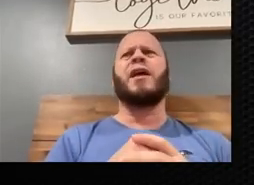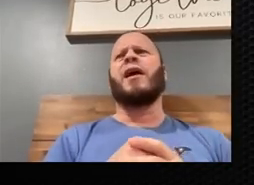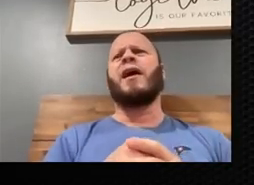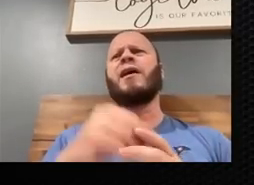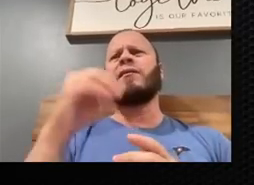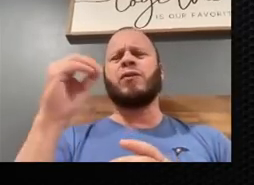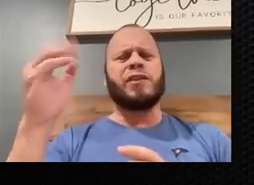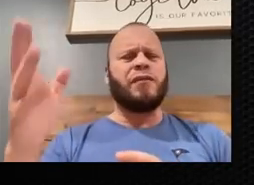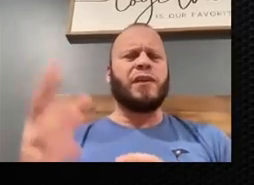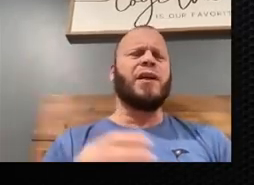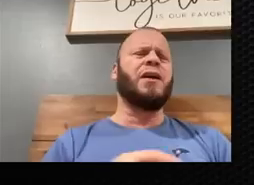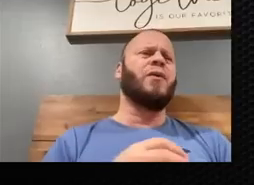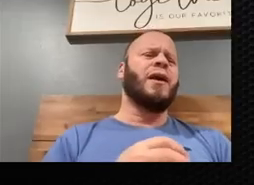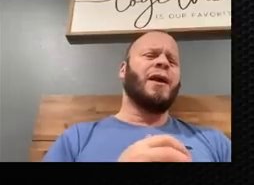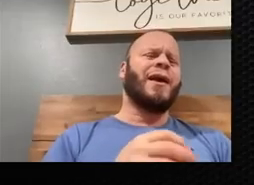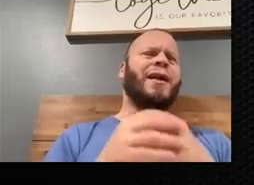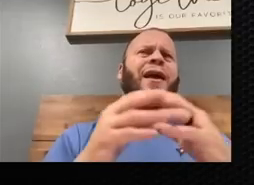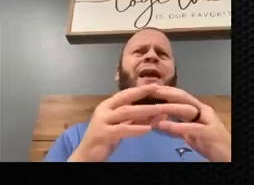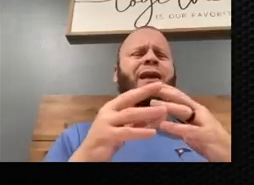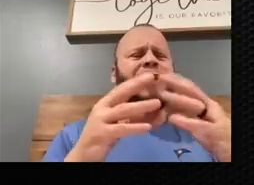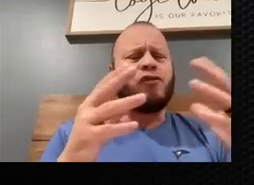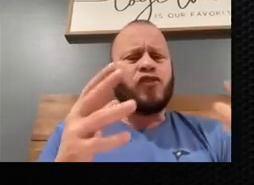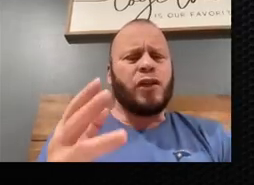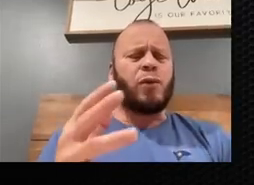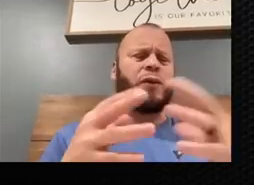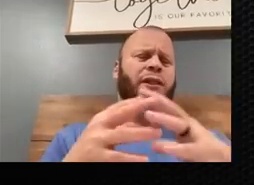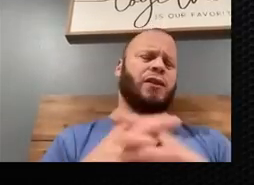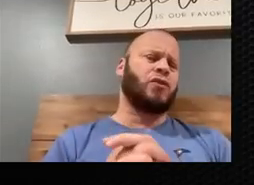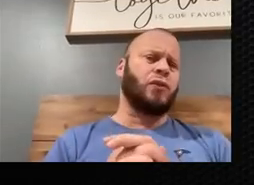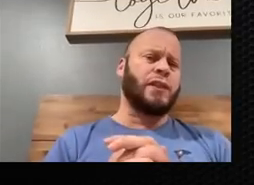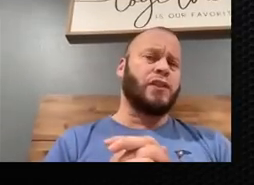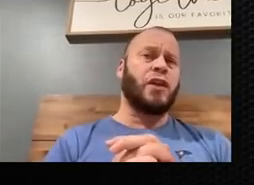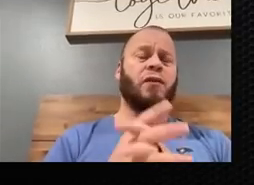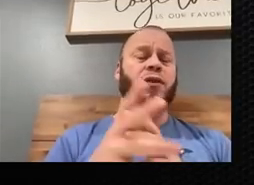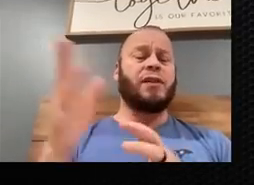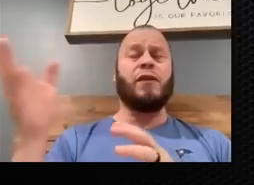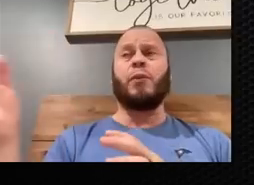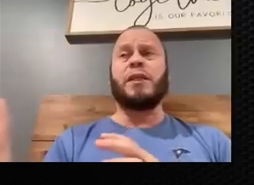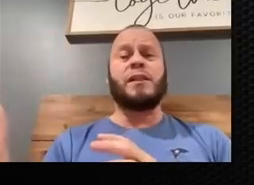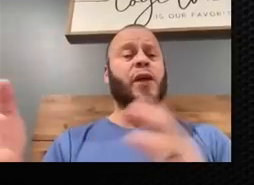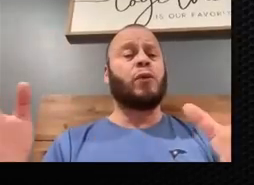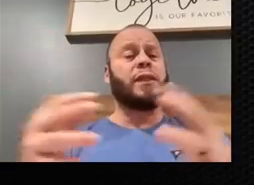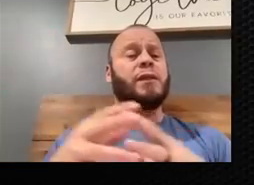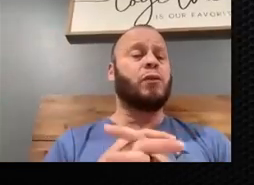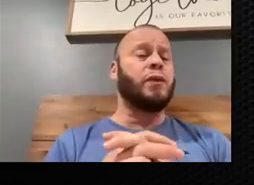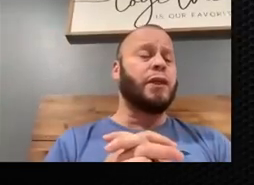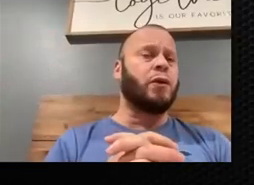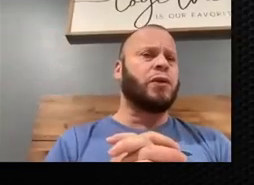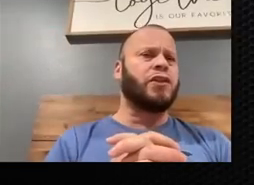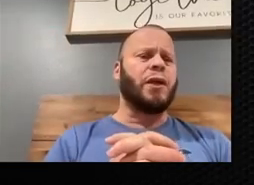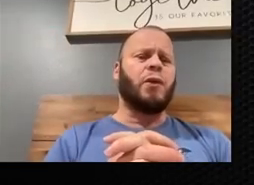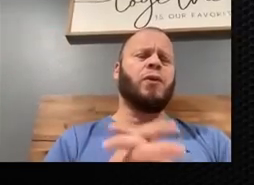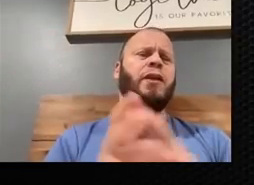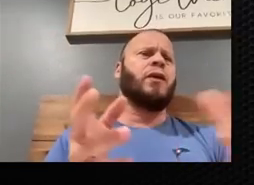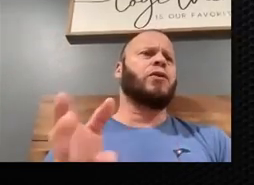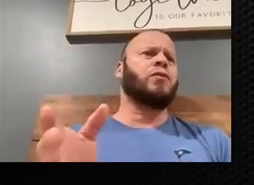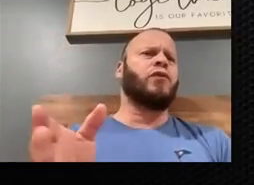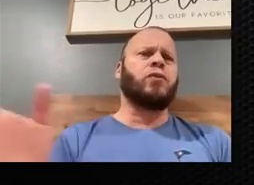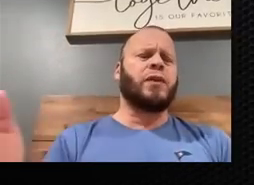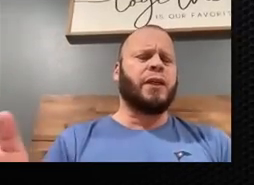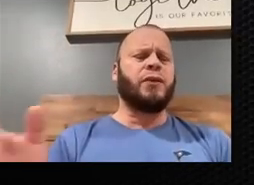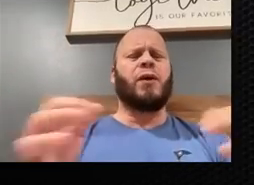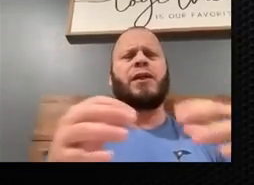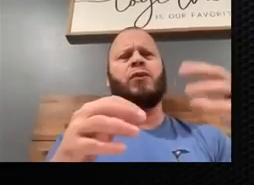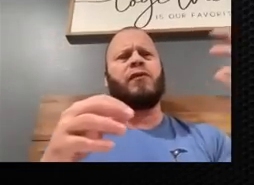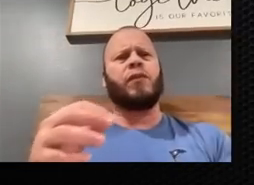lanche, andando de avião, cara, é ridículo essas coisas. Você vê, por exemplo, o que aconteceu com o Nicolas. O Nicolas